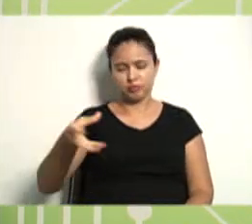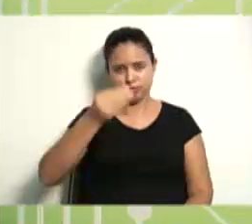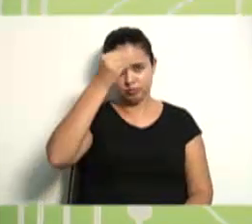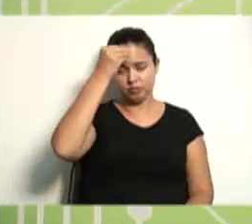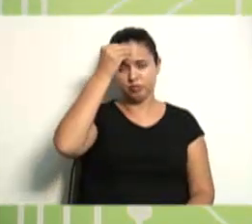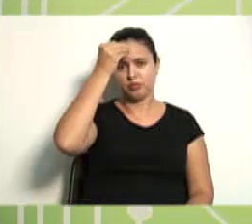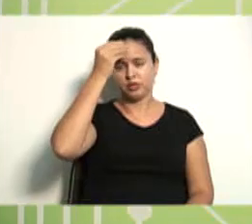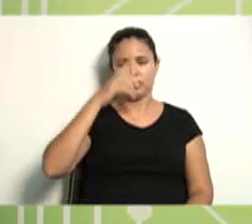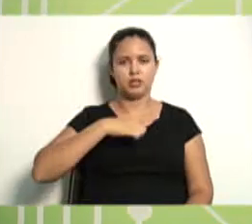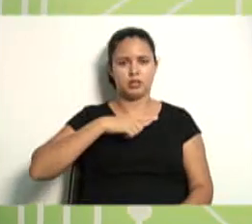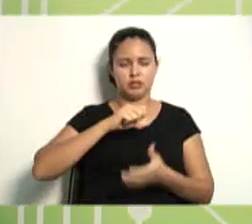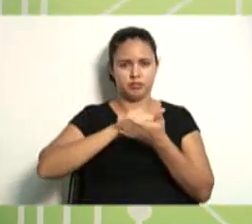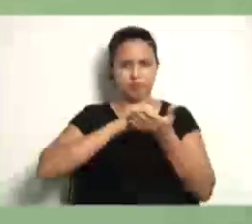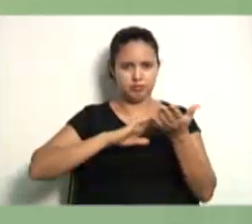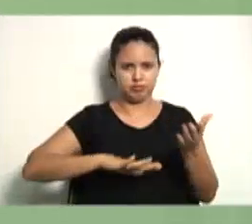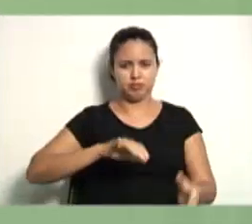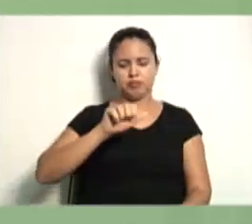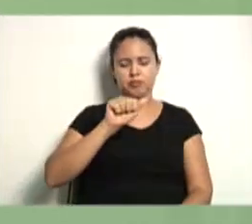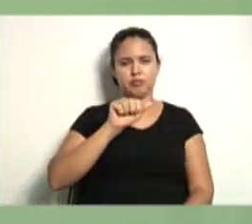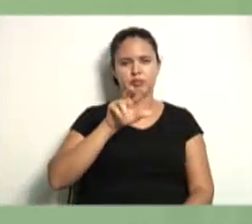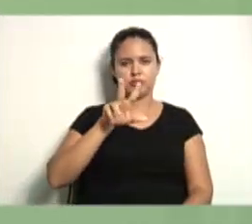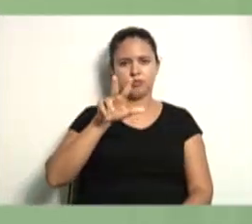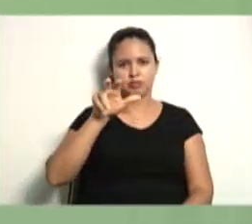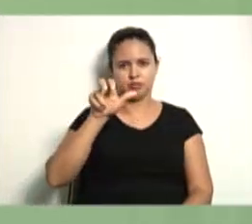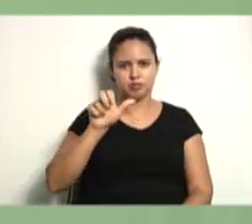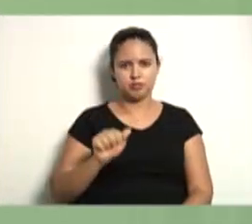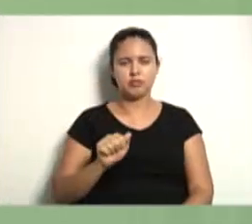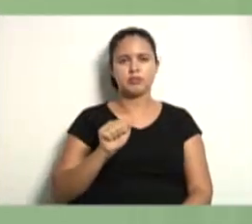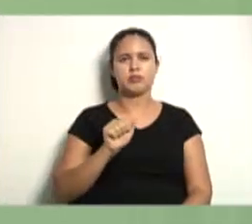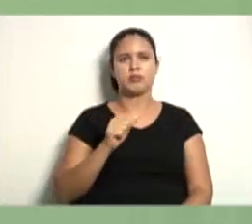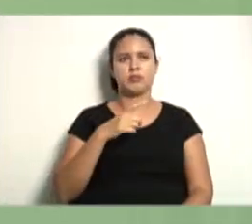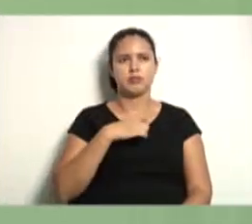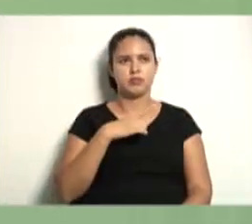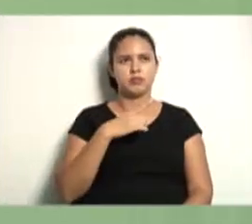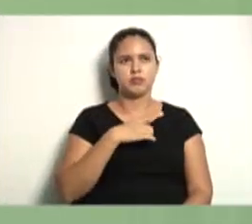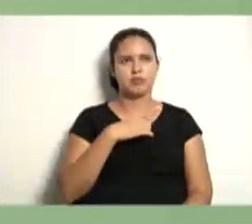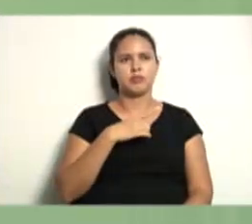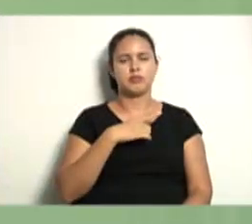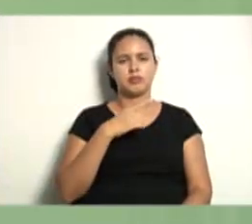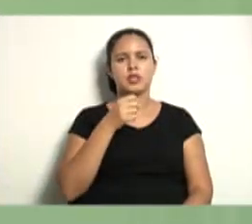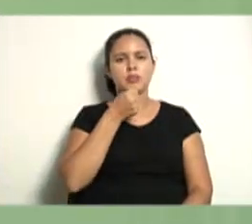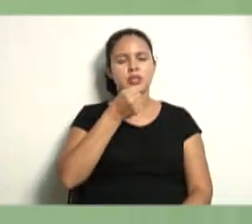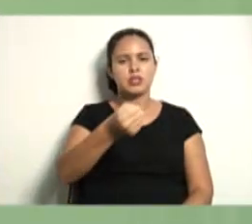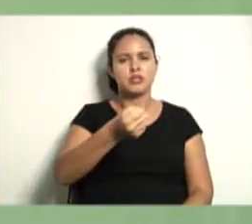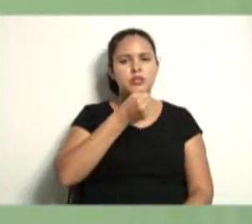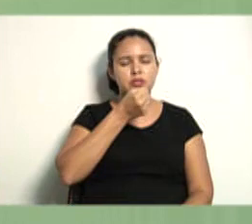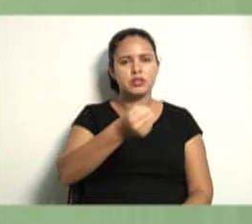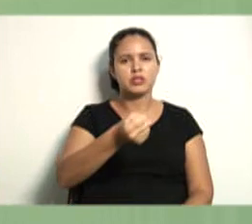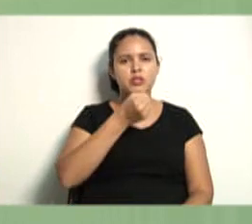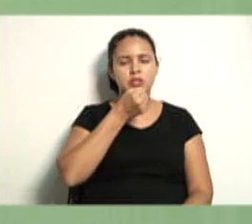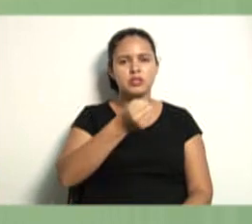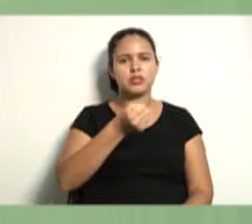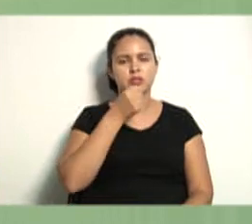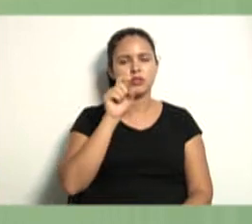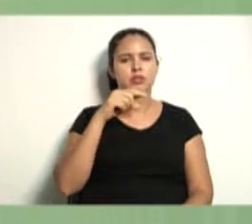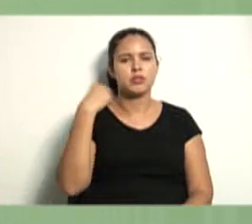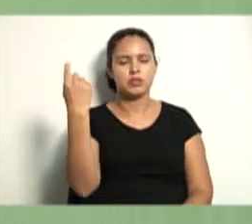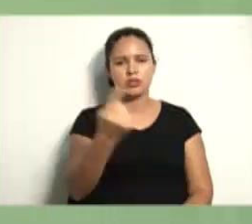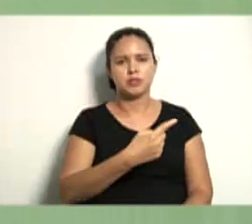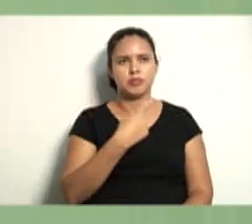Tem atividade no AVA para vocês. Tá aí, é uma entrevista. Espero que vocês